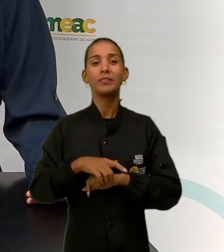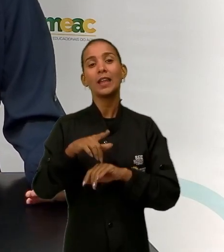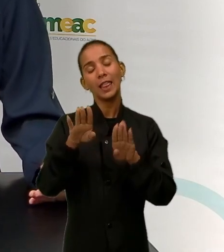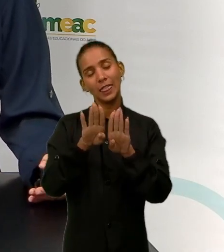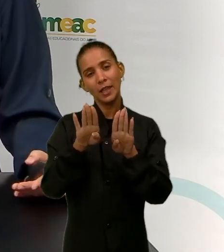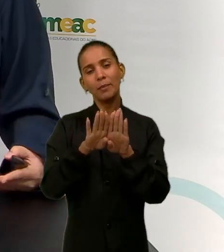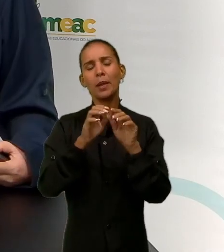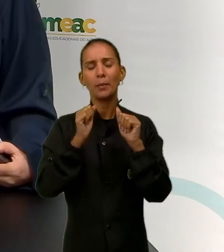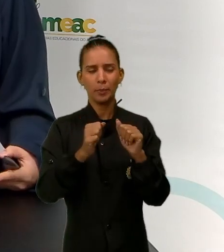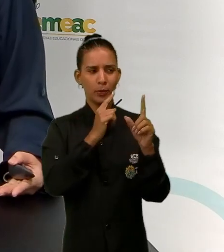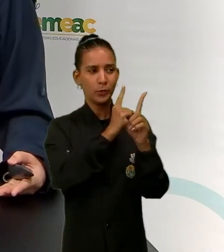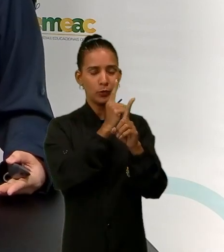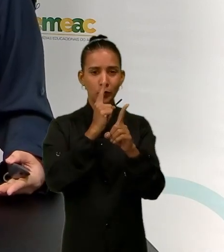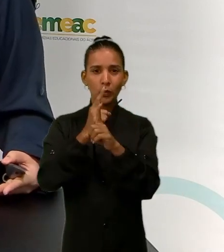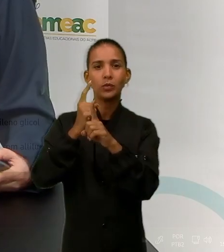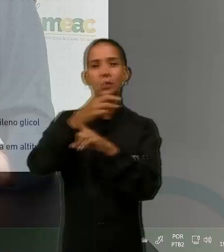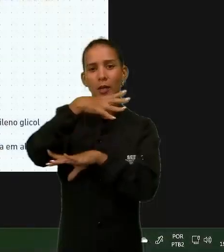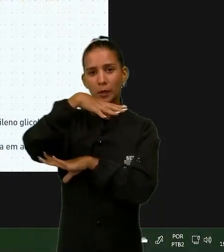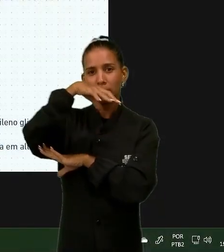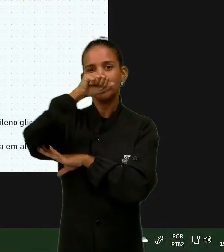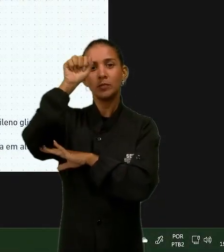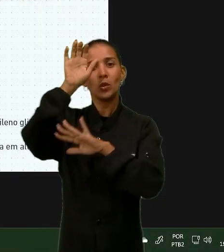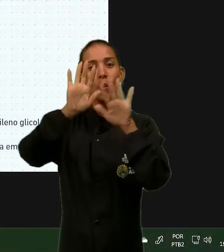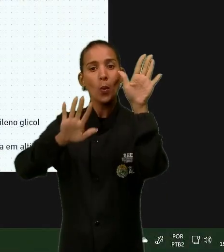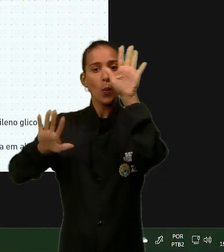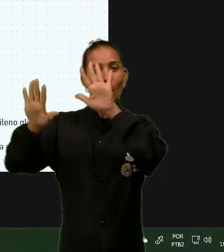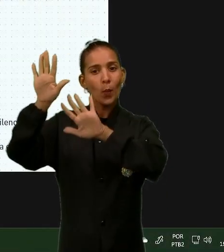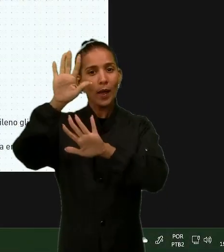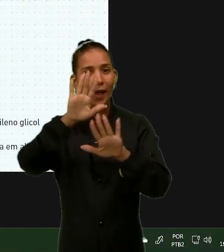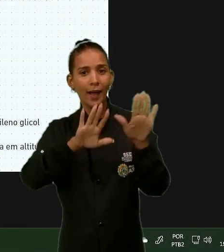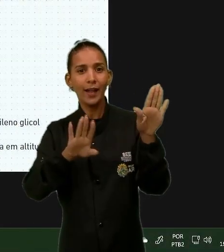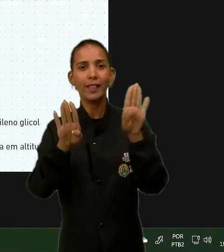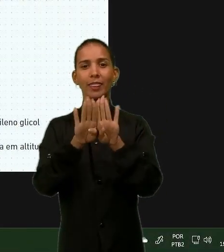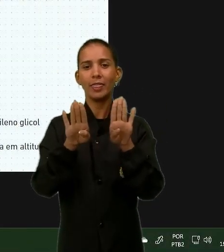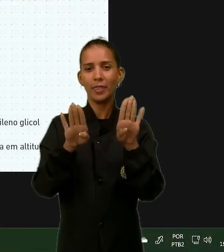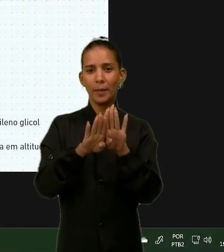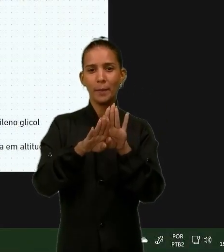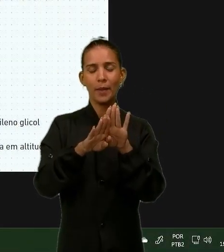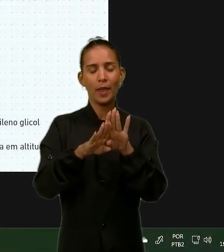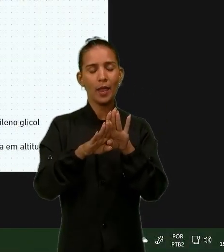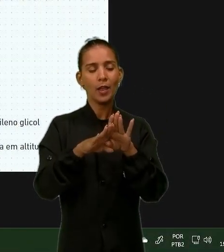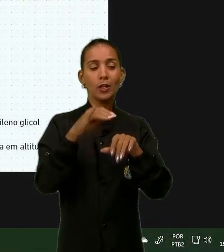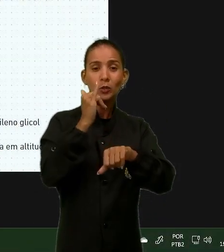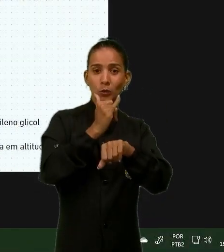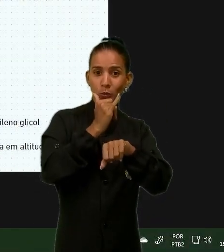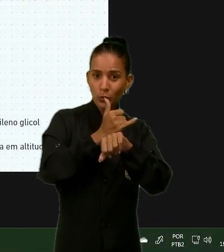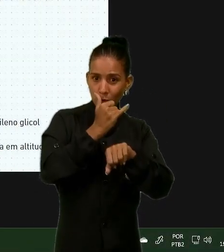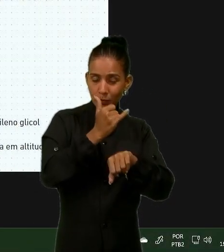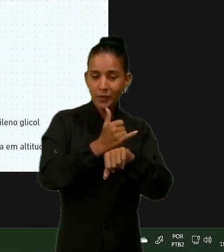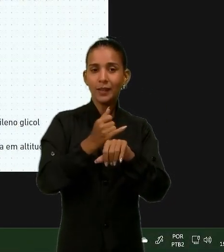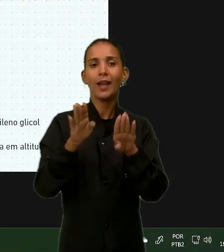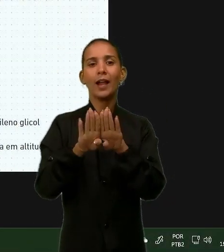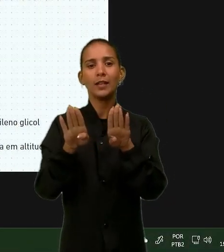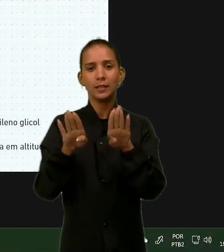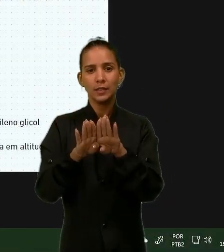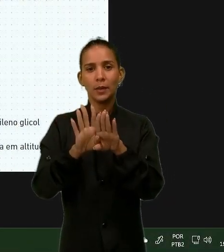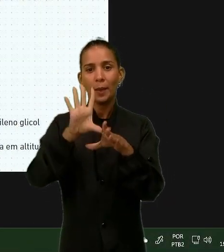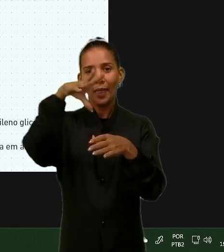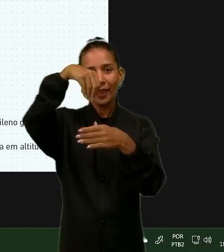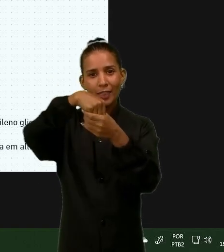pode ser encontrado ali no ar respirável, ele é encontrado nos minerais e também na camada de